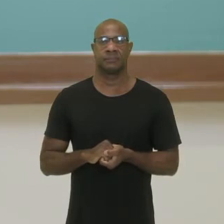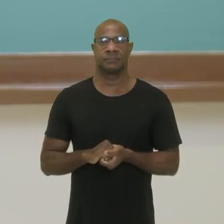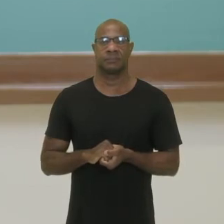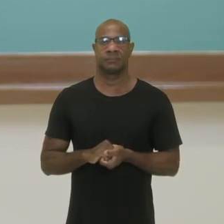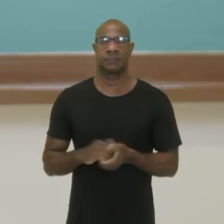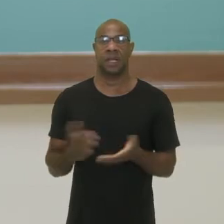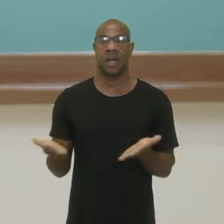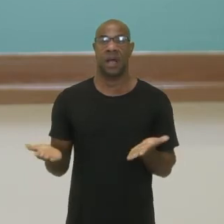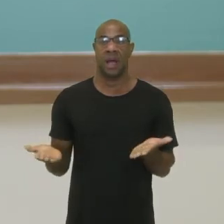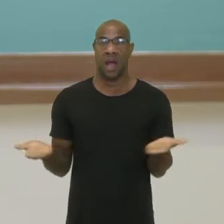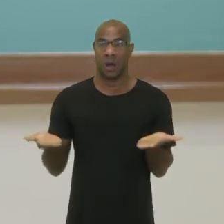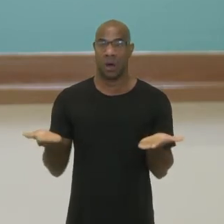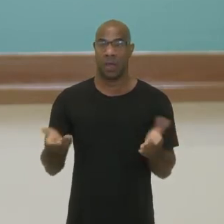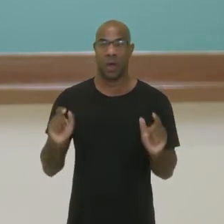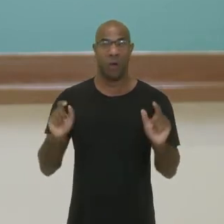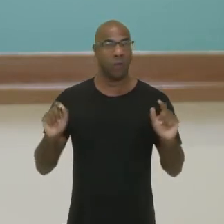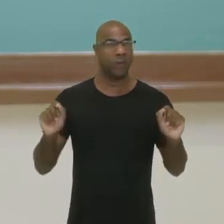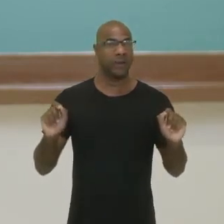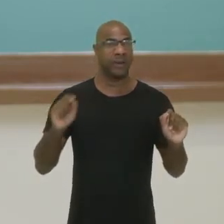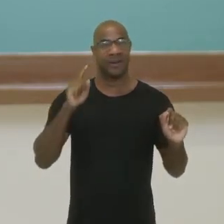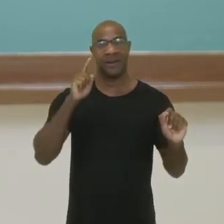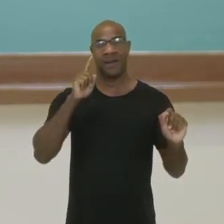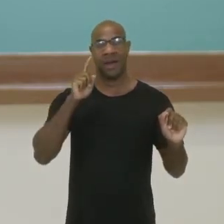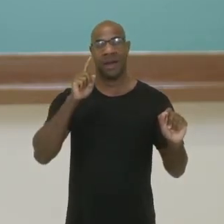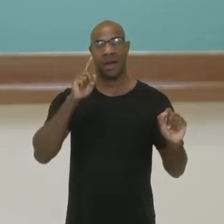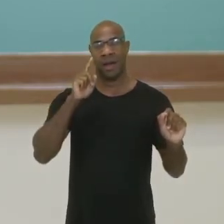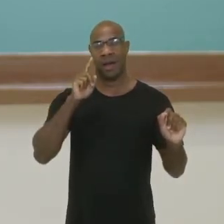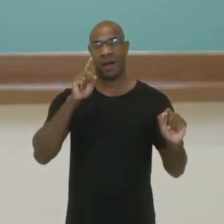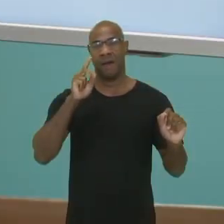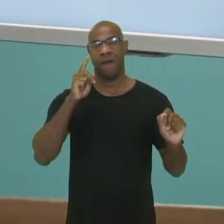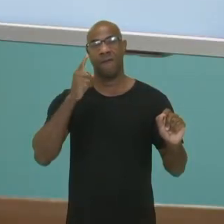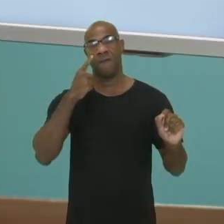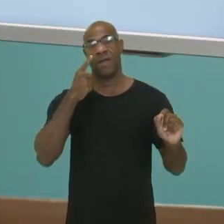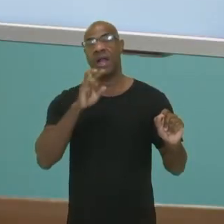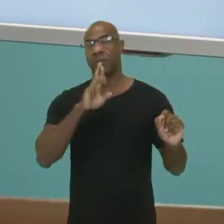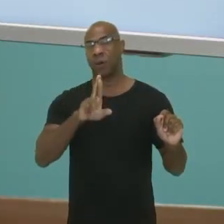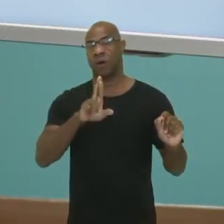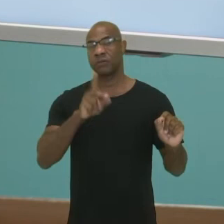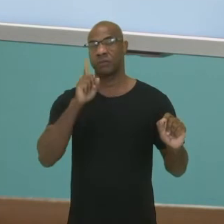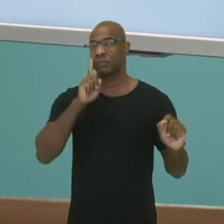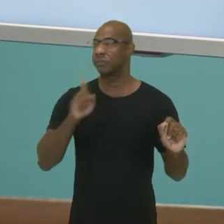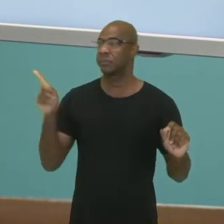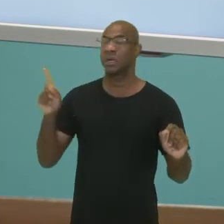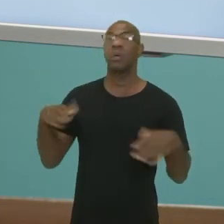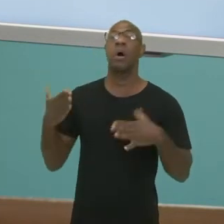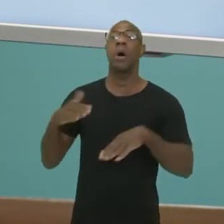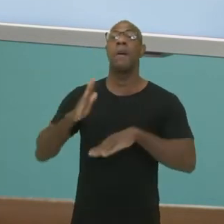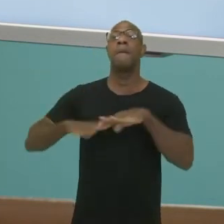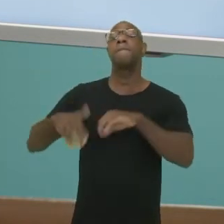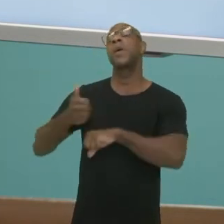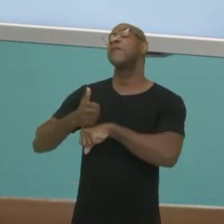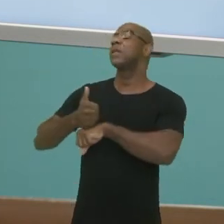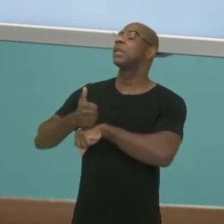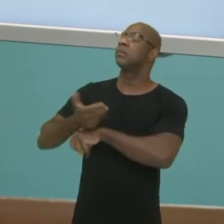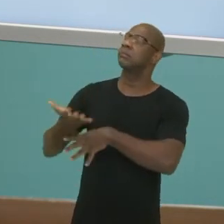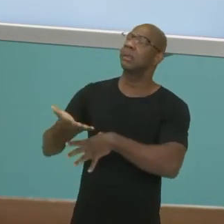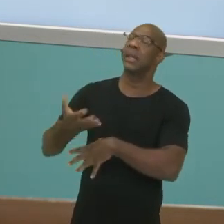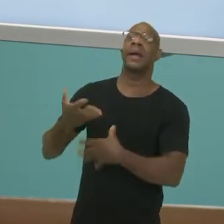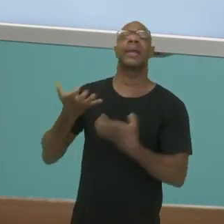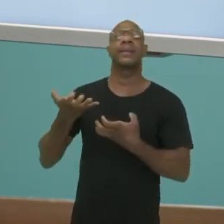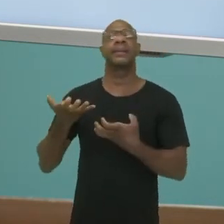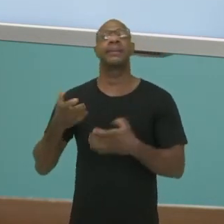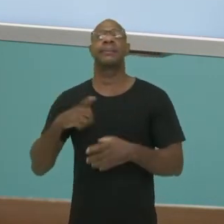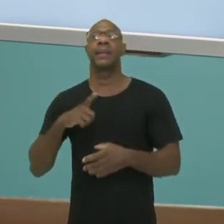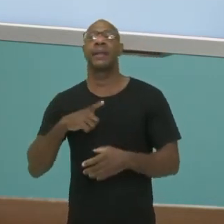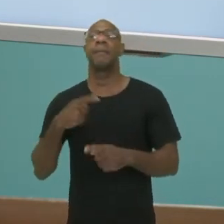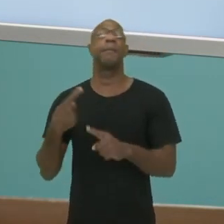Vamos a conferir? O que vocês colocaram aí, então, respondendo que profissão a Mafalda quer ter e por quê? Né? A